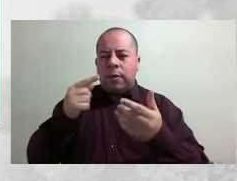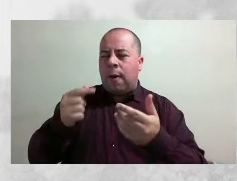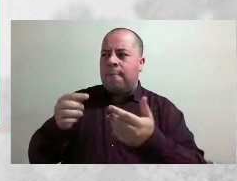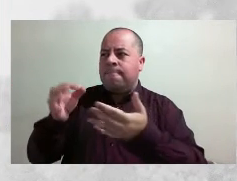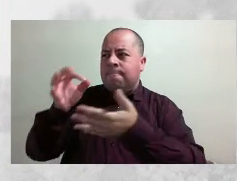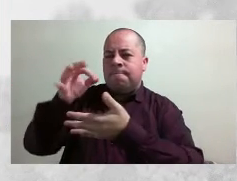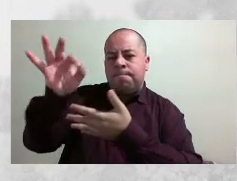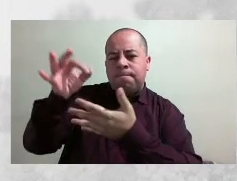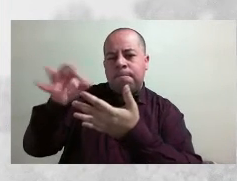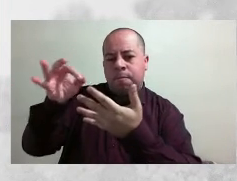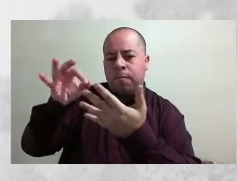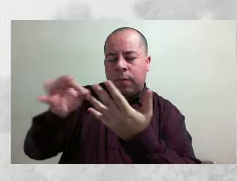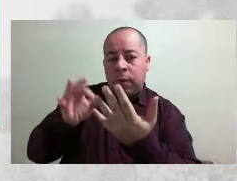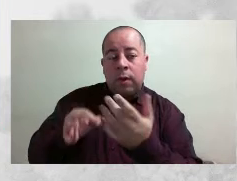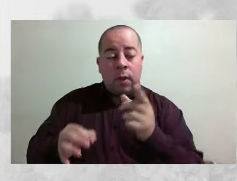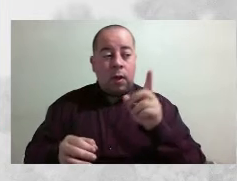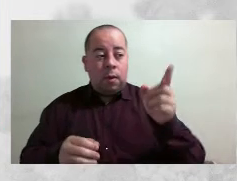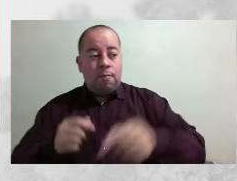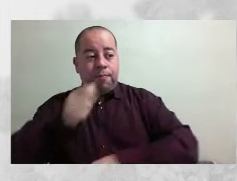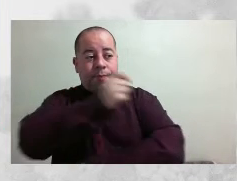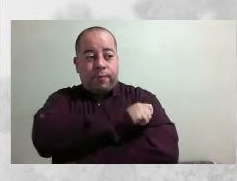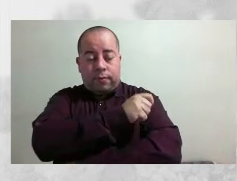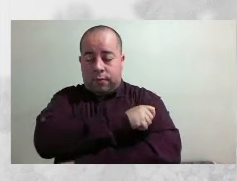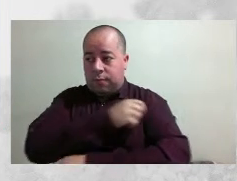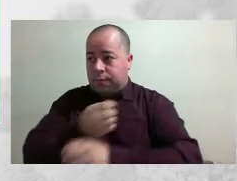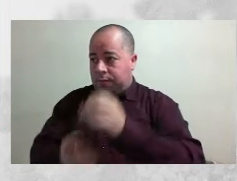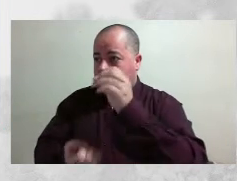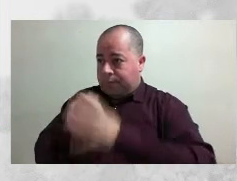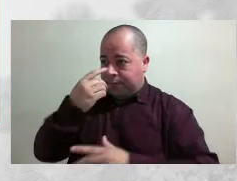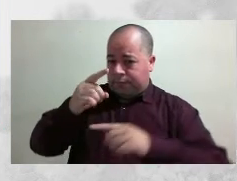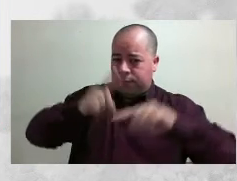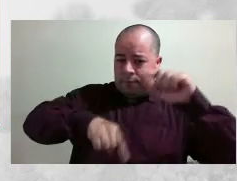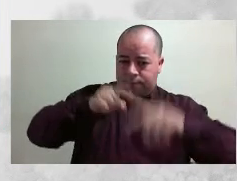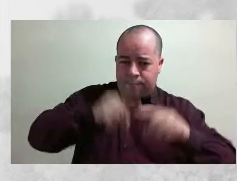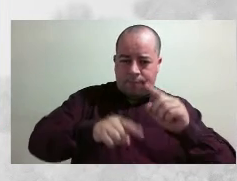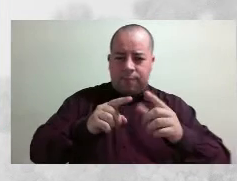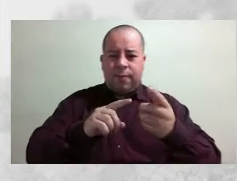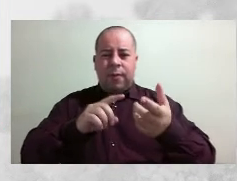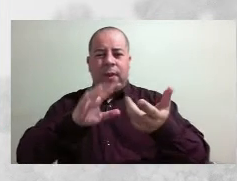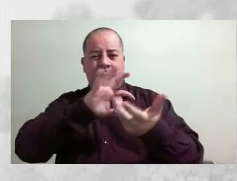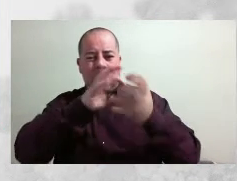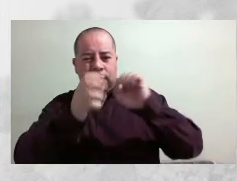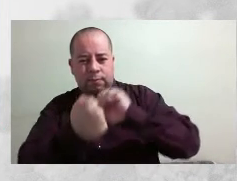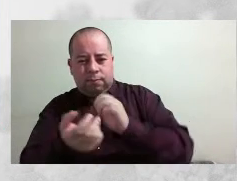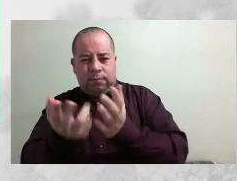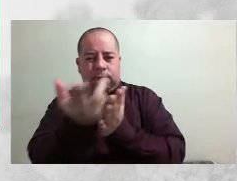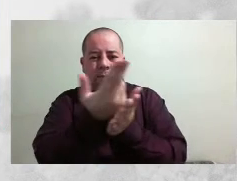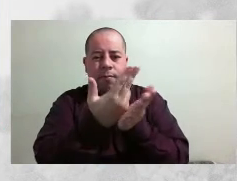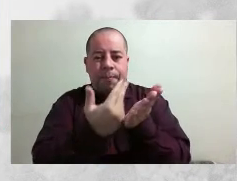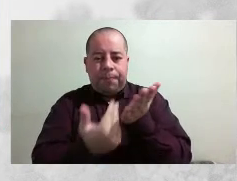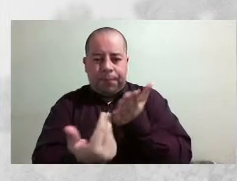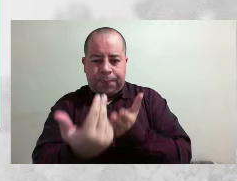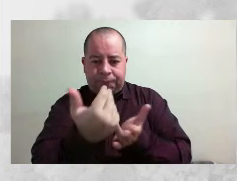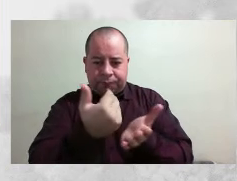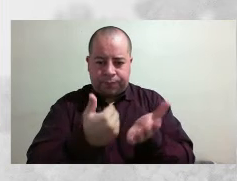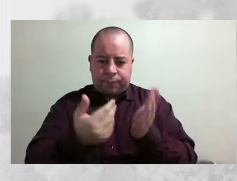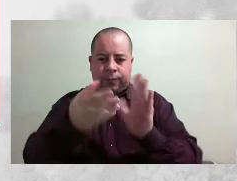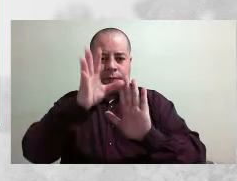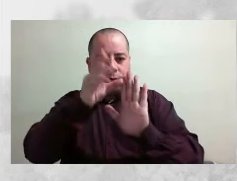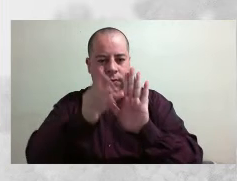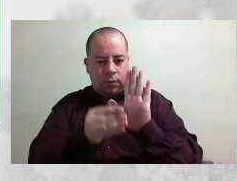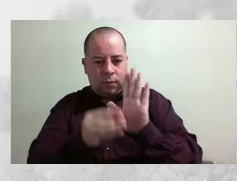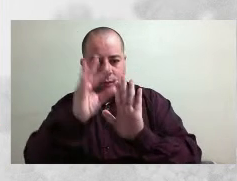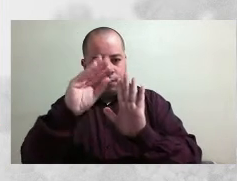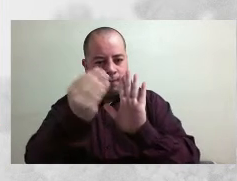dessas informações e aí os próprios alunos criarem o material, desde a arte, né, do Instagram, até o conteúdo escrito em si.